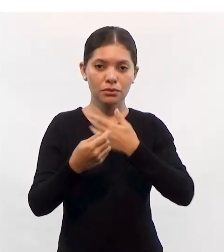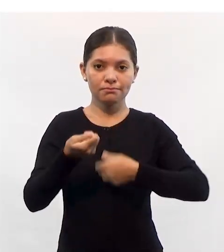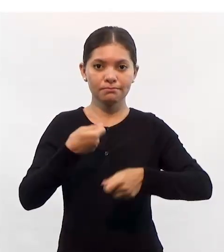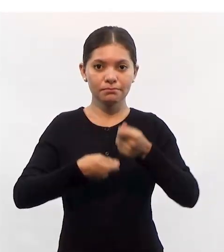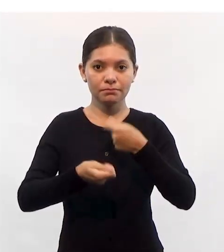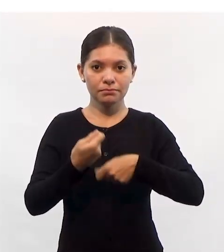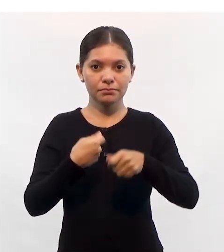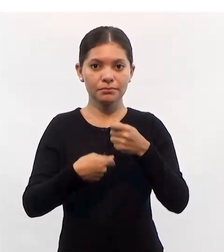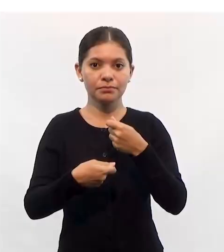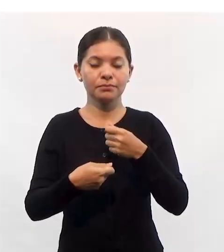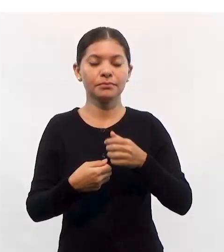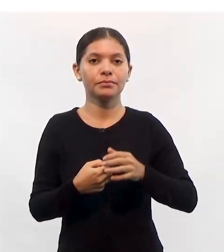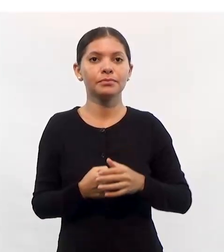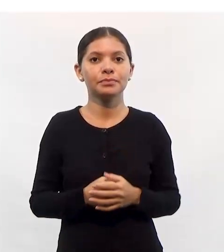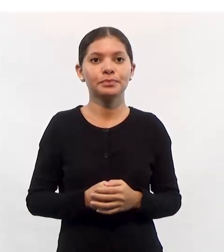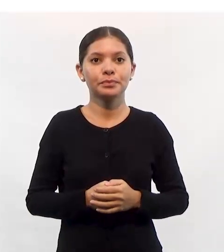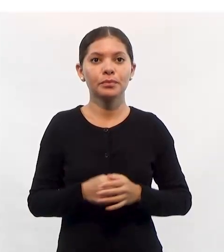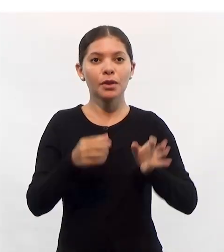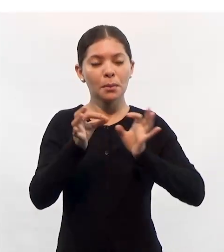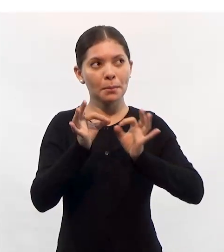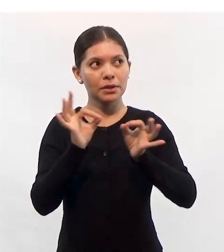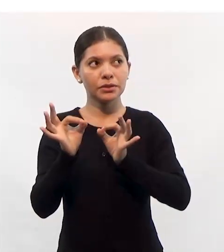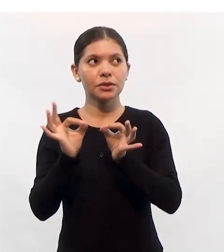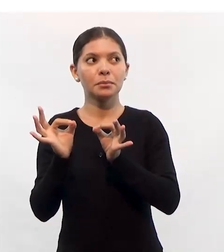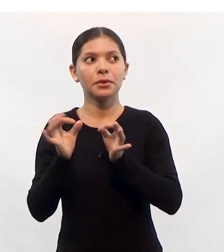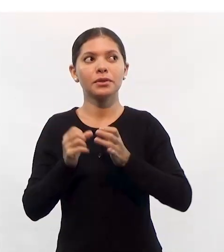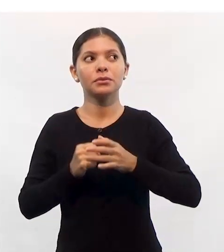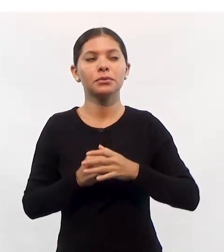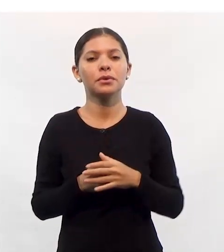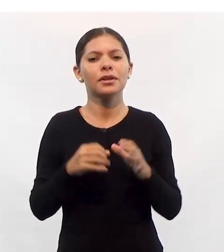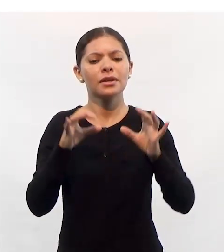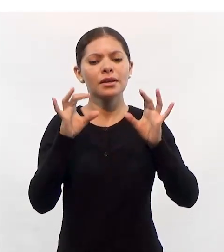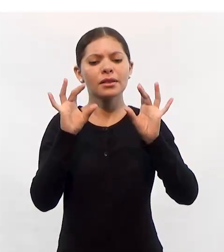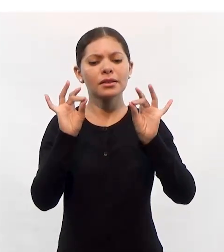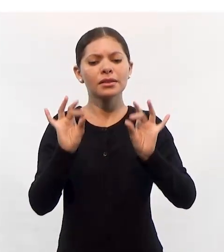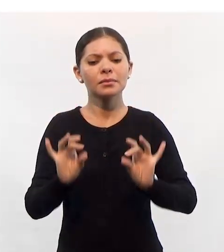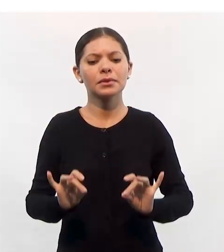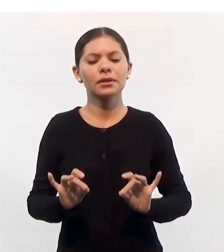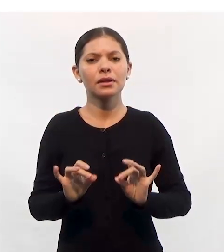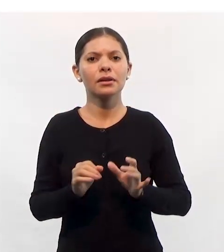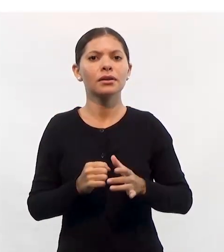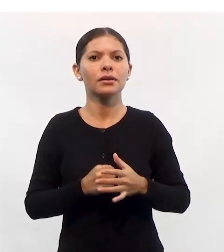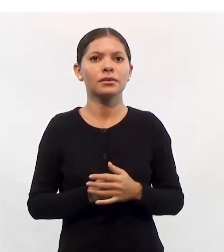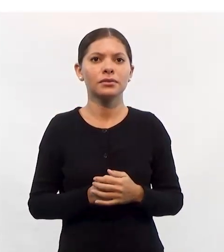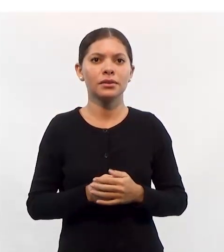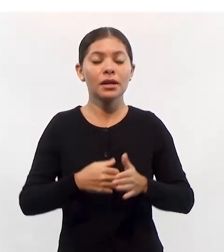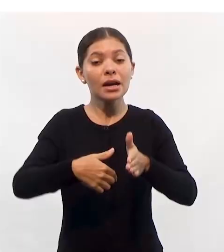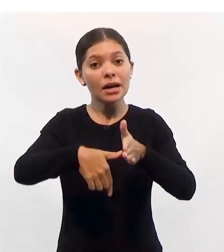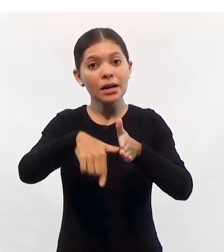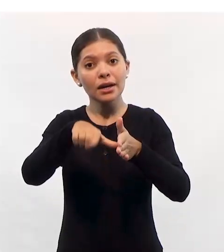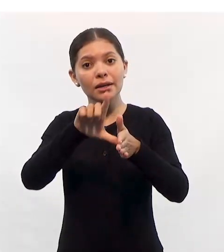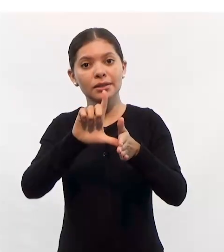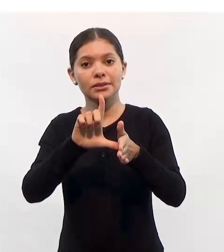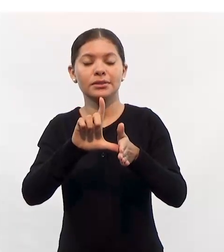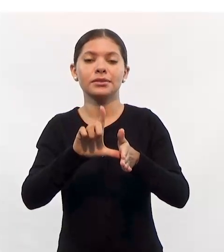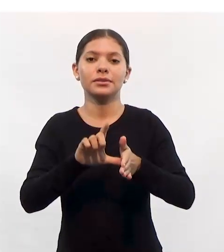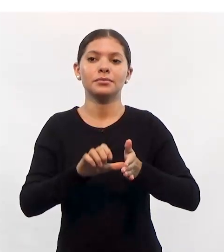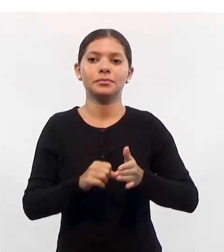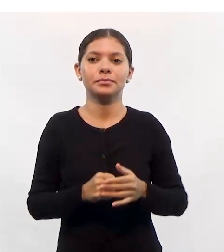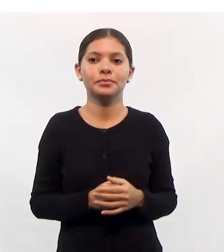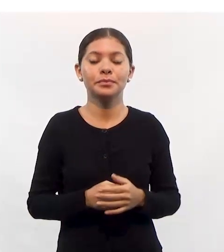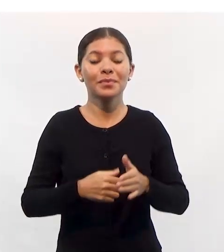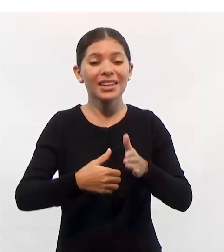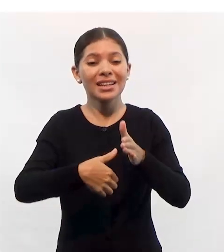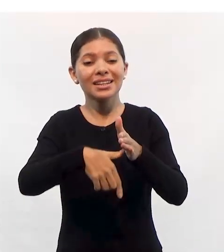administrativa E o planejamento ele vai determinar é antecipadamente ou seja